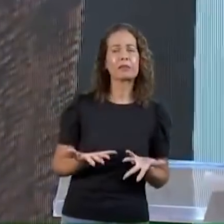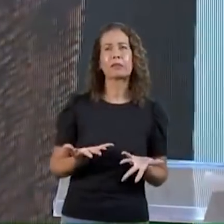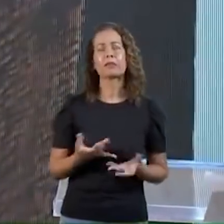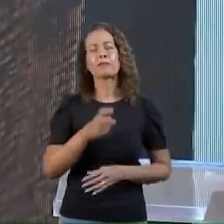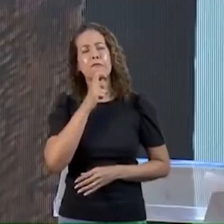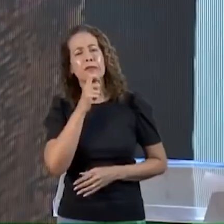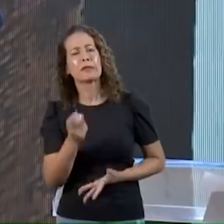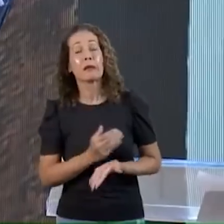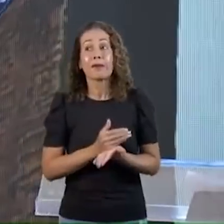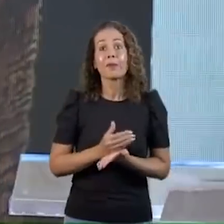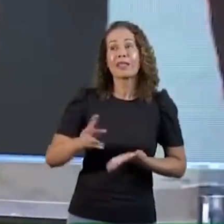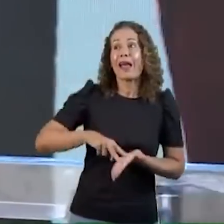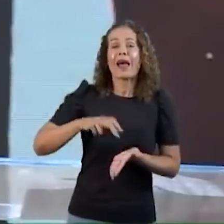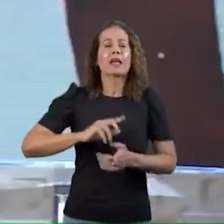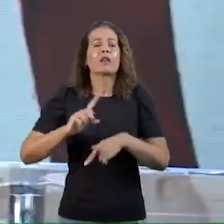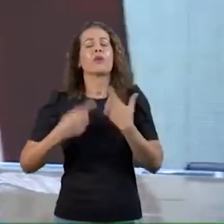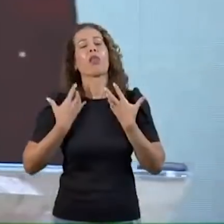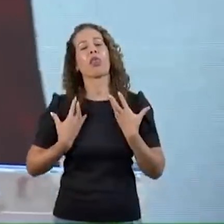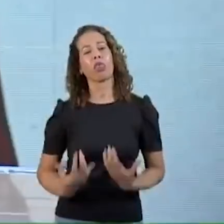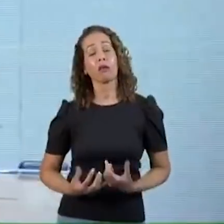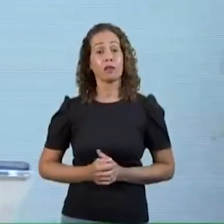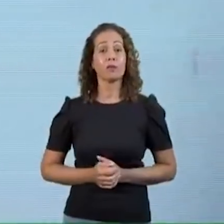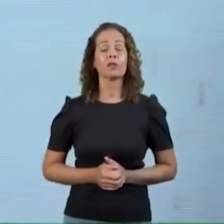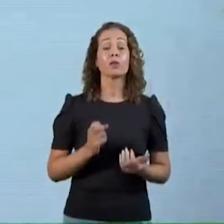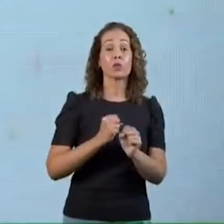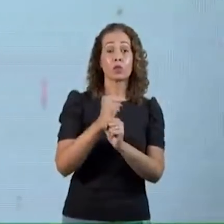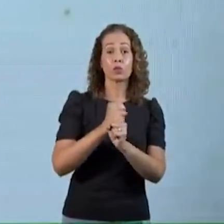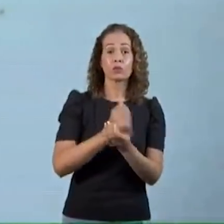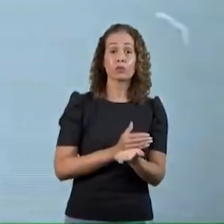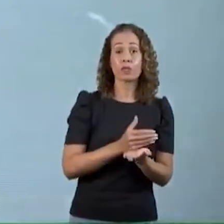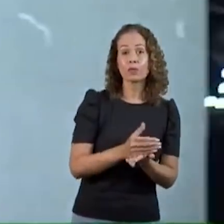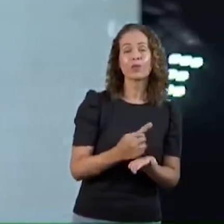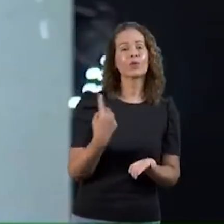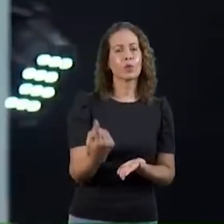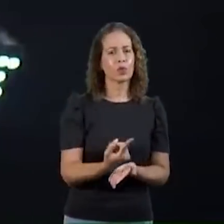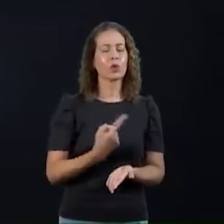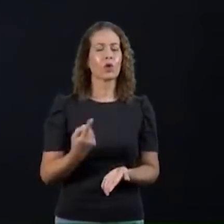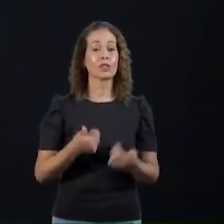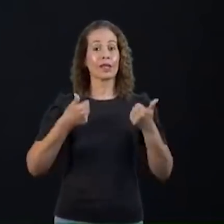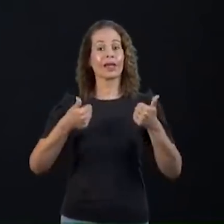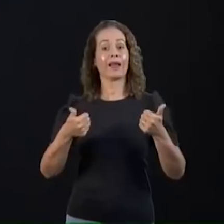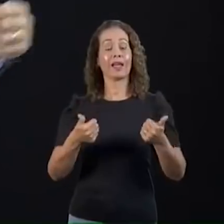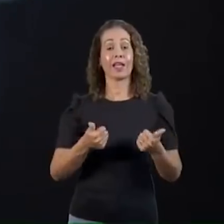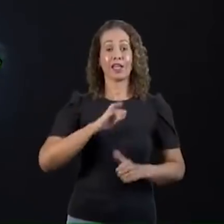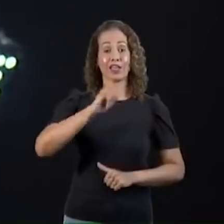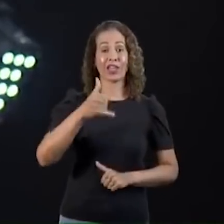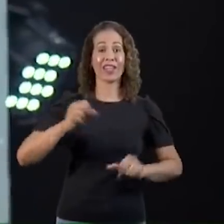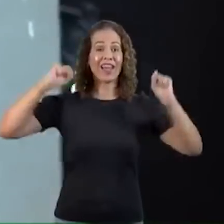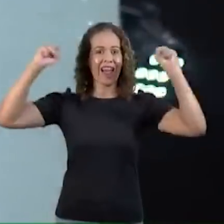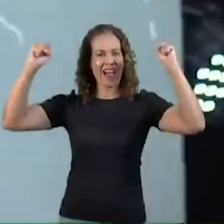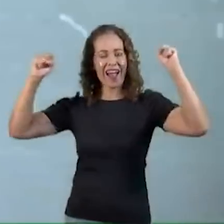depois desanima. É interessante que durante o ano a gente é várias pessoas. Em janeiro a gente é aquela pessoa animada.